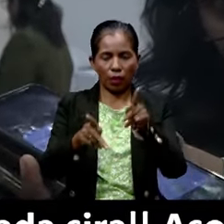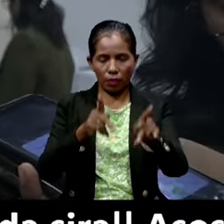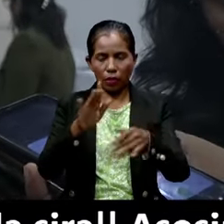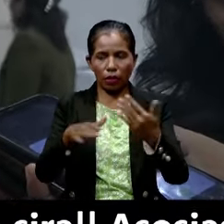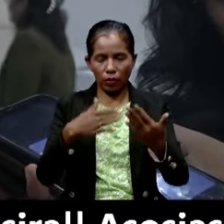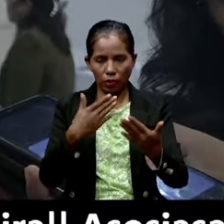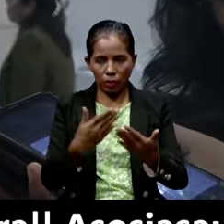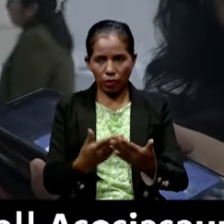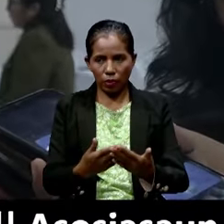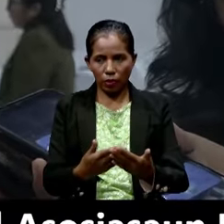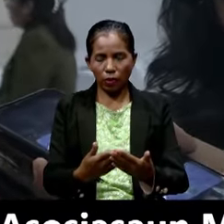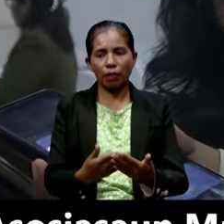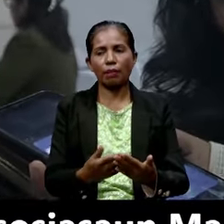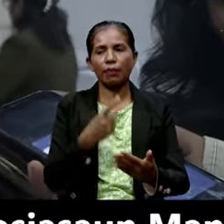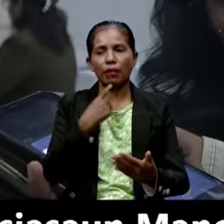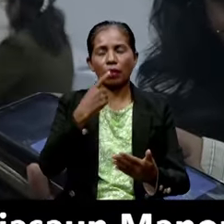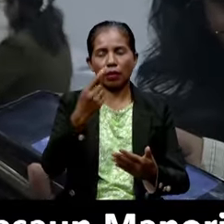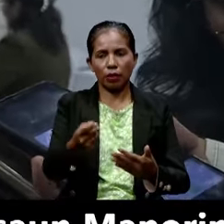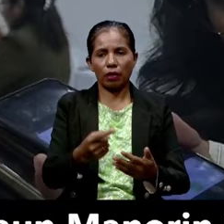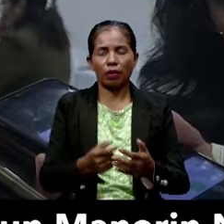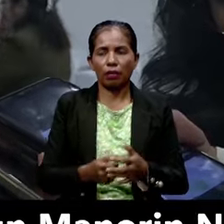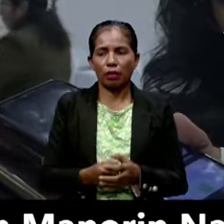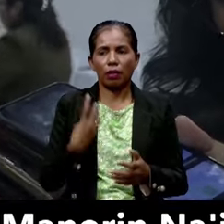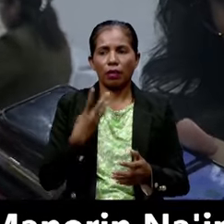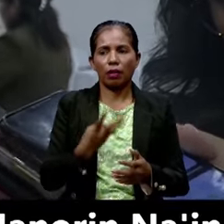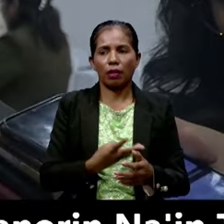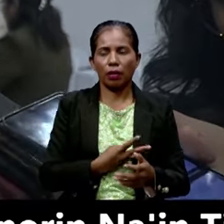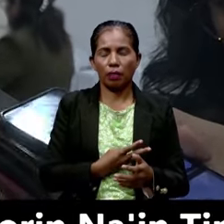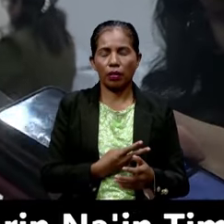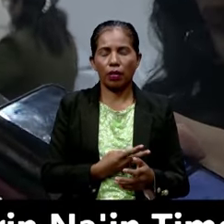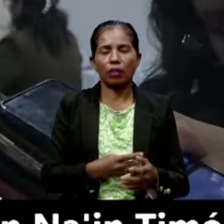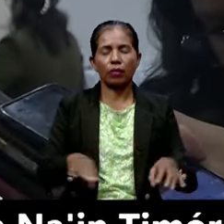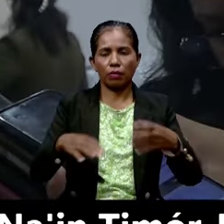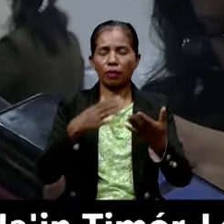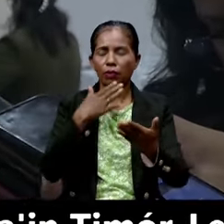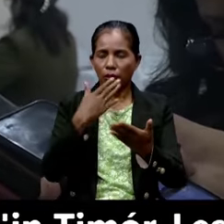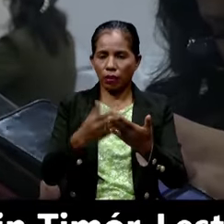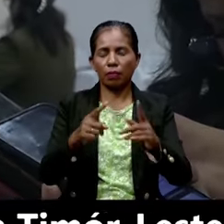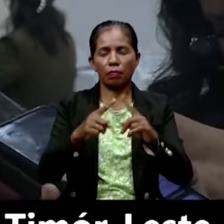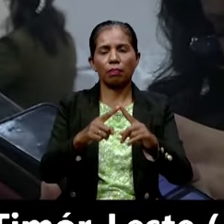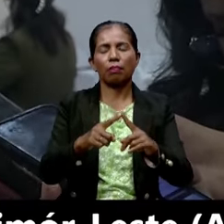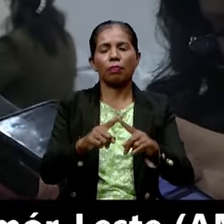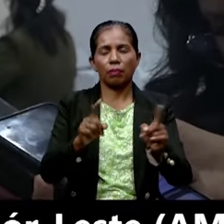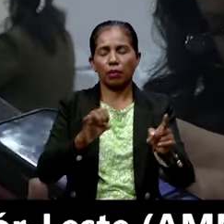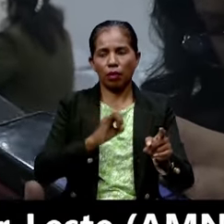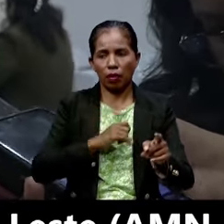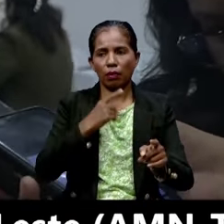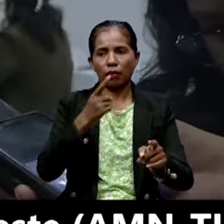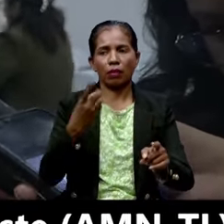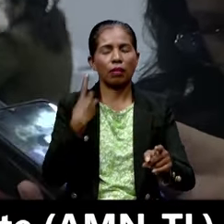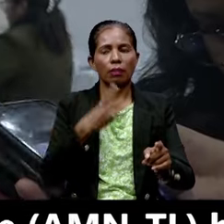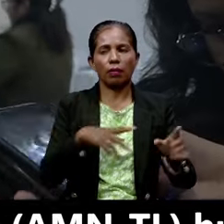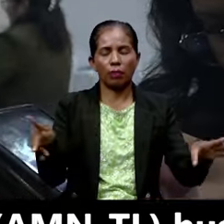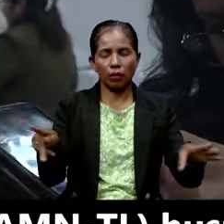Povo maka sei hatetin dia kata amin ia desempenho dia kala mai bae bahau hatetin dia kata amin ia presença